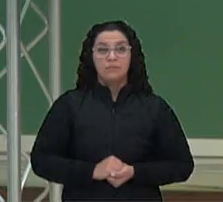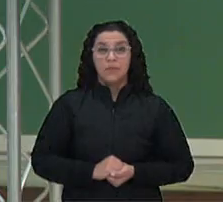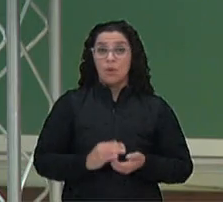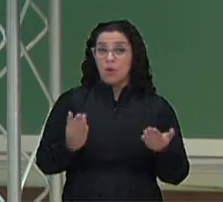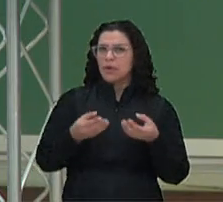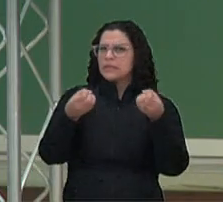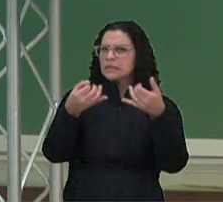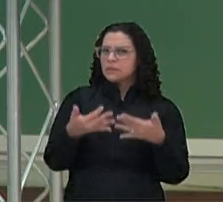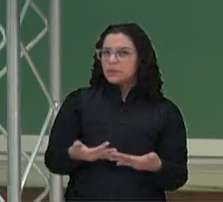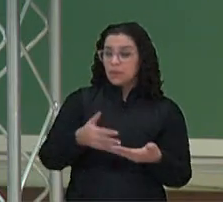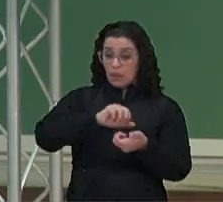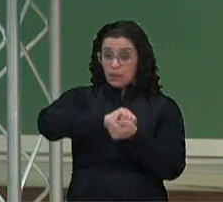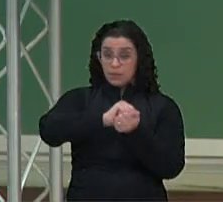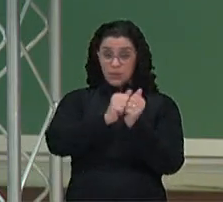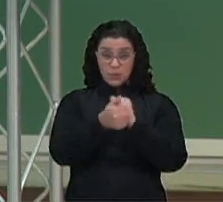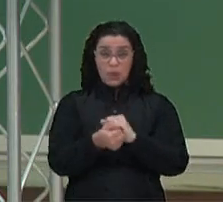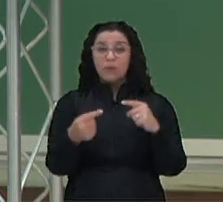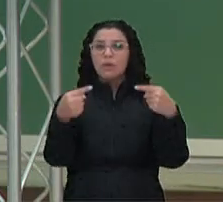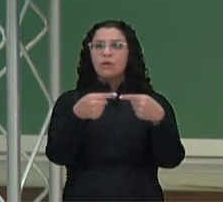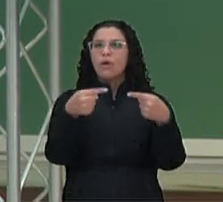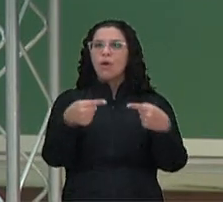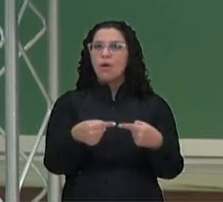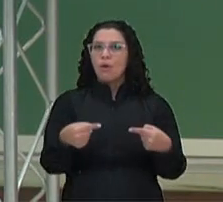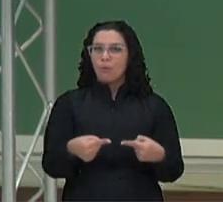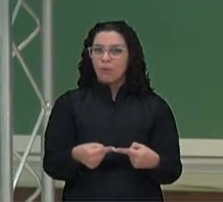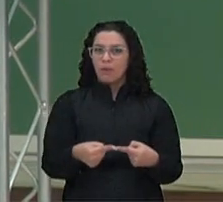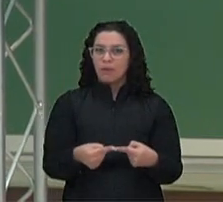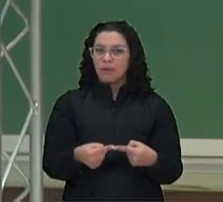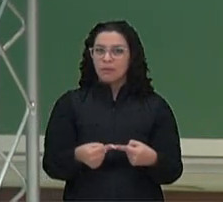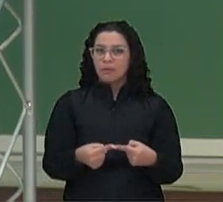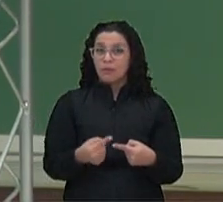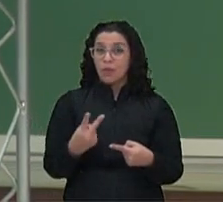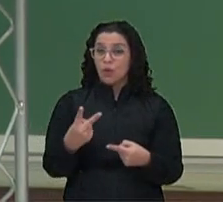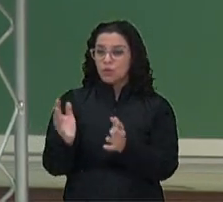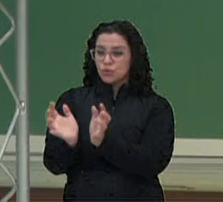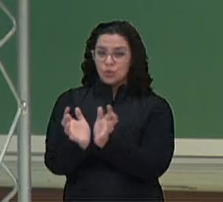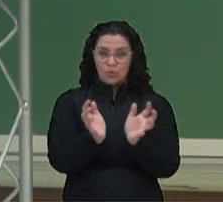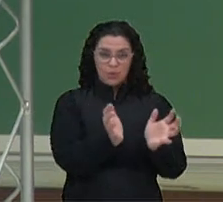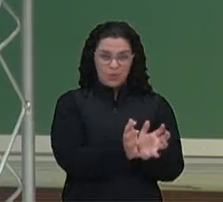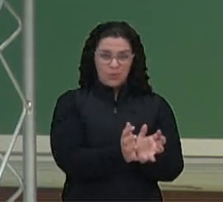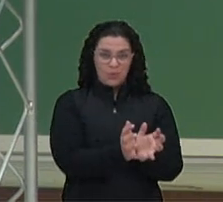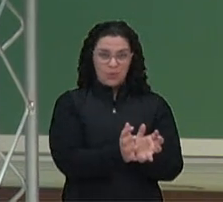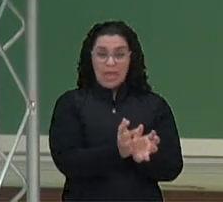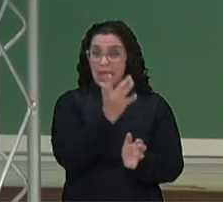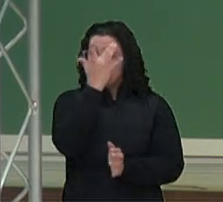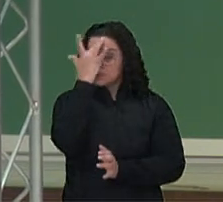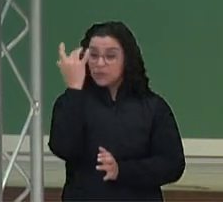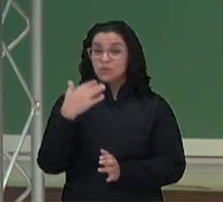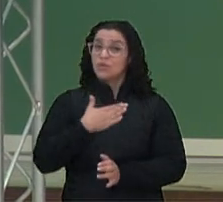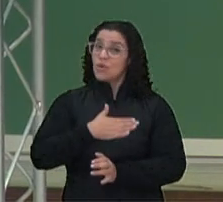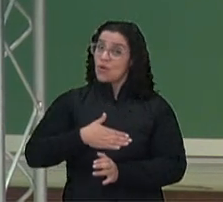aqui fala que esse esporte ele combina dois passatempos que muita gente gosta, que é justamente